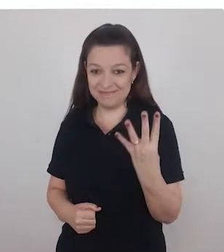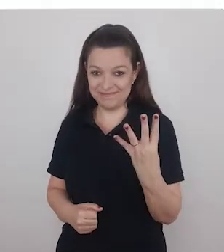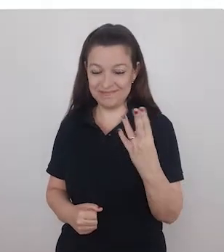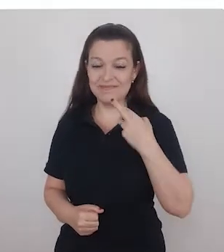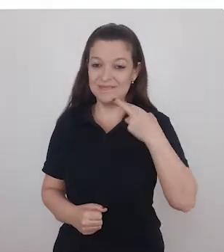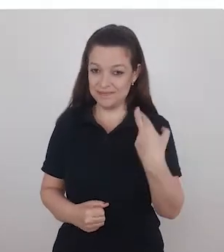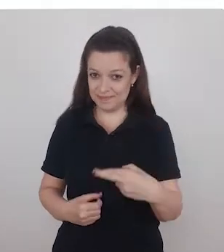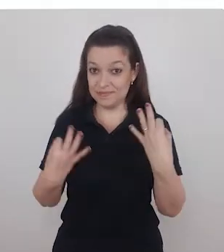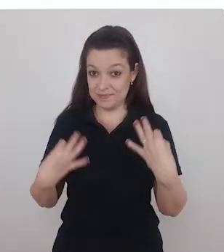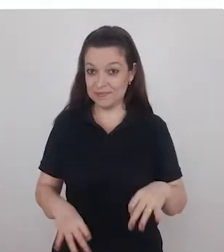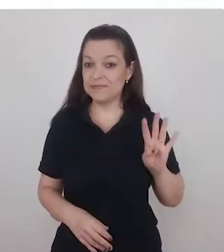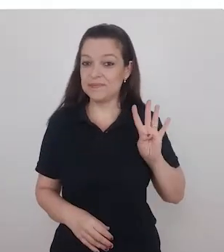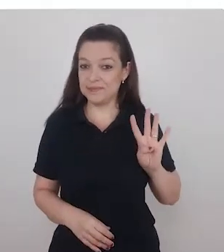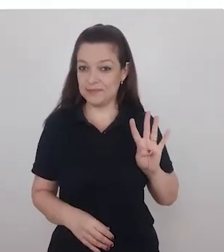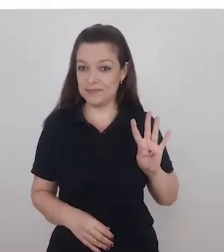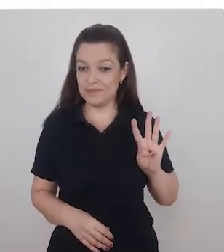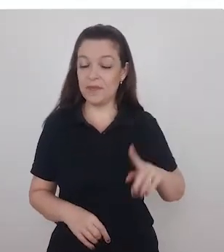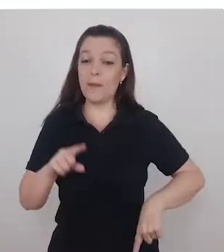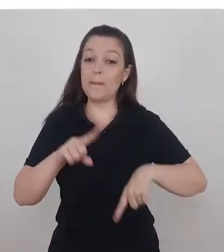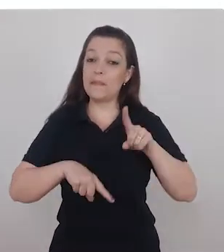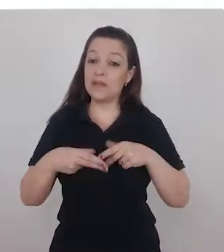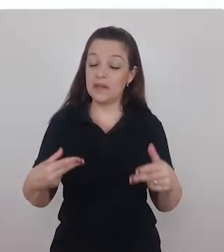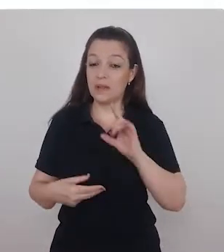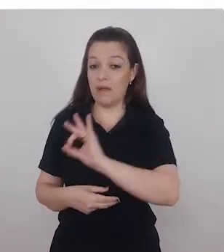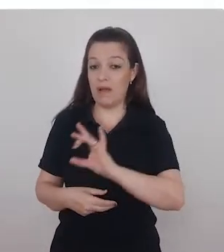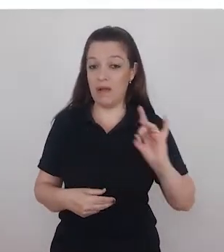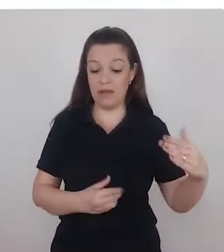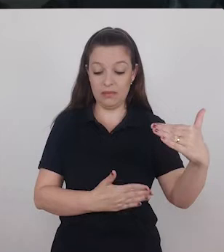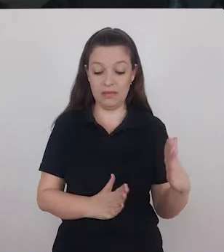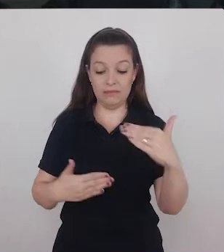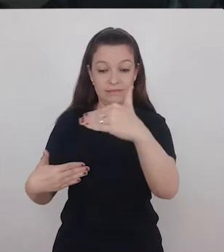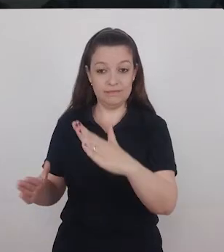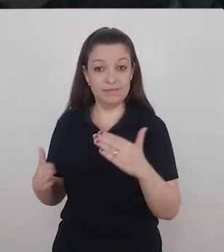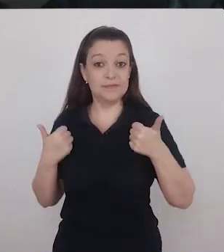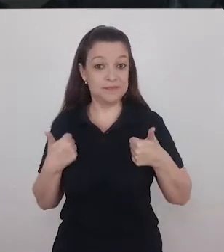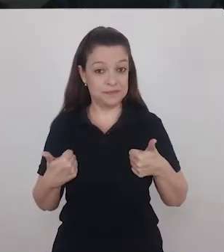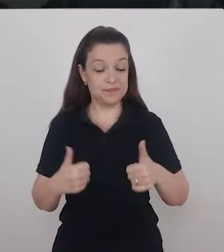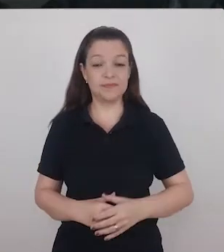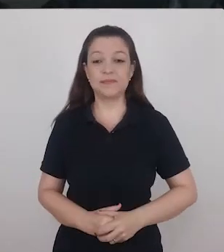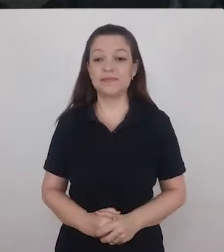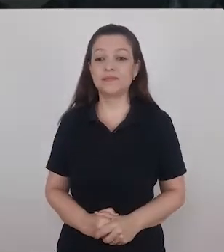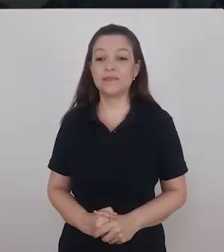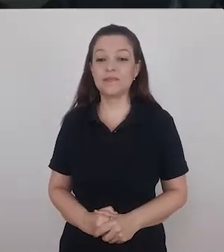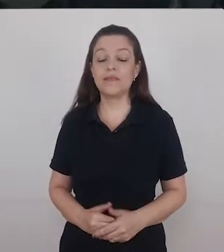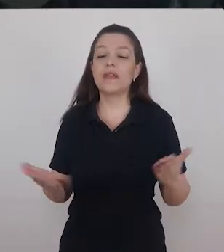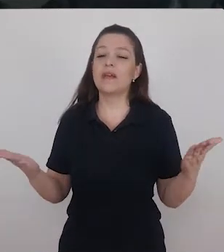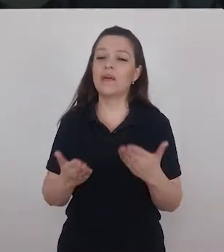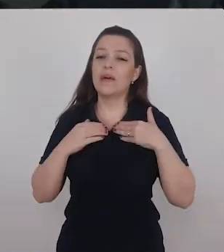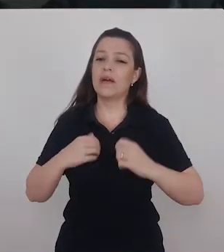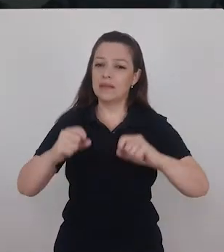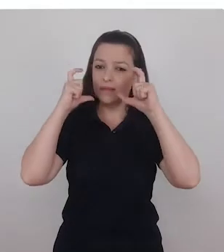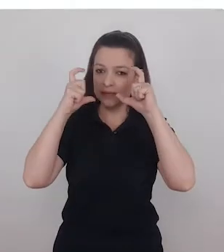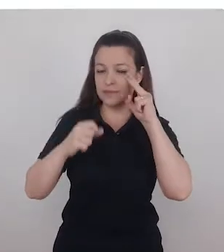4 como resposta, não é mesmo? 4 brinquedos em cada caixa. Agora prestem atenção lá na tela.